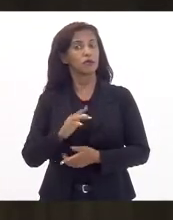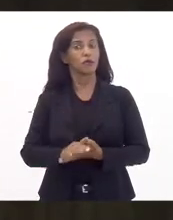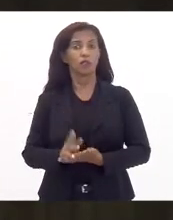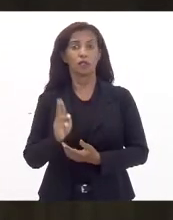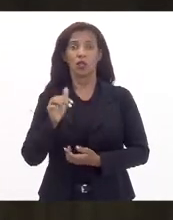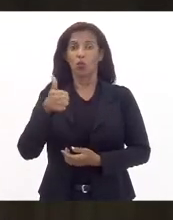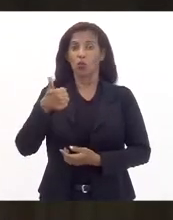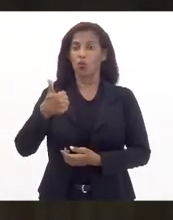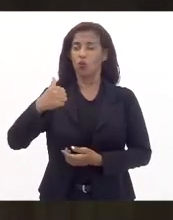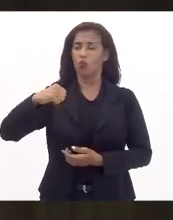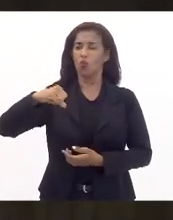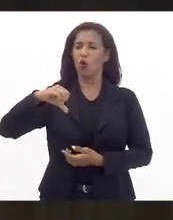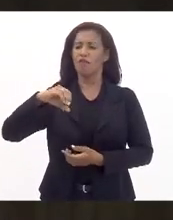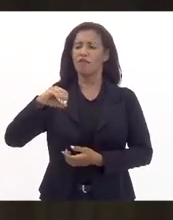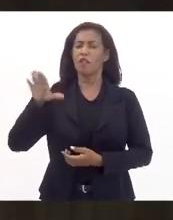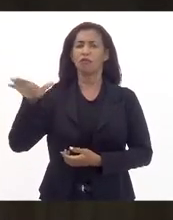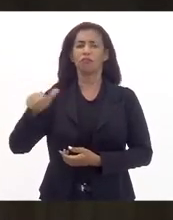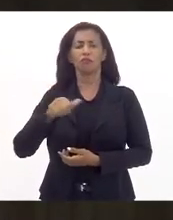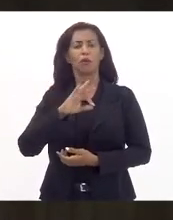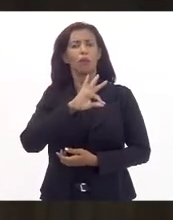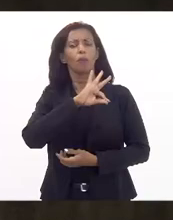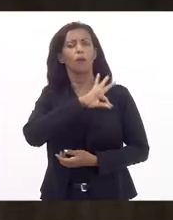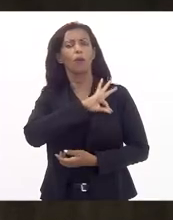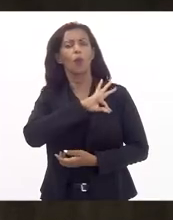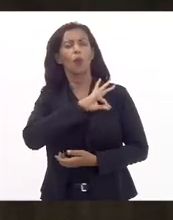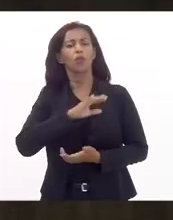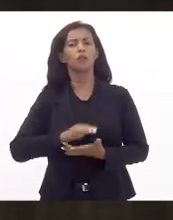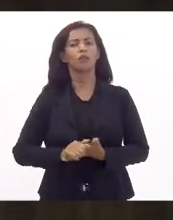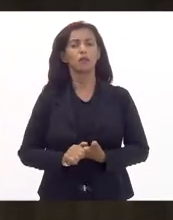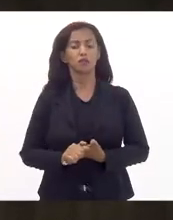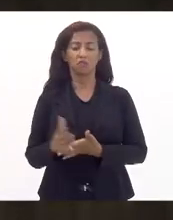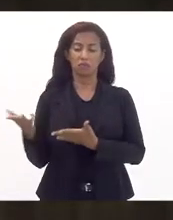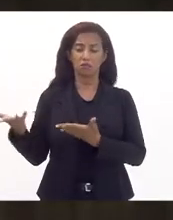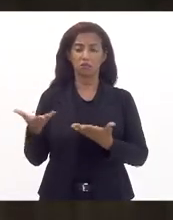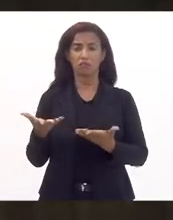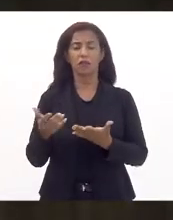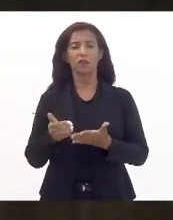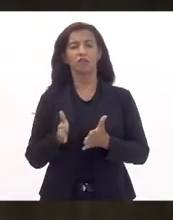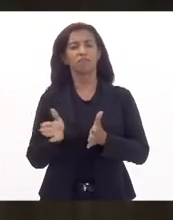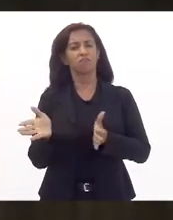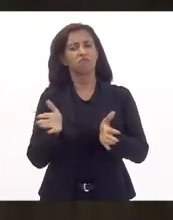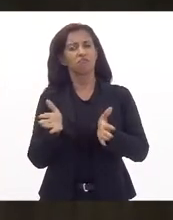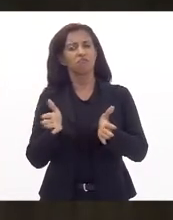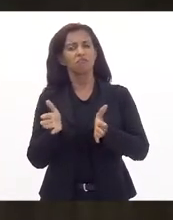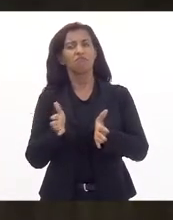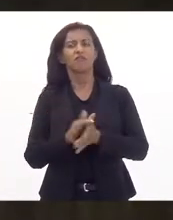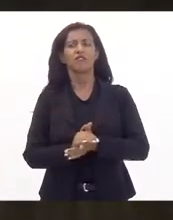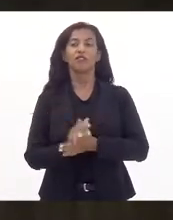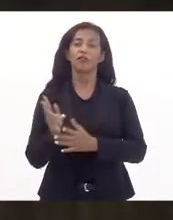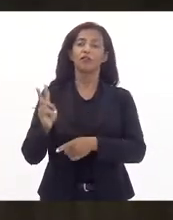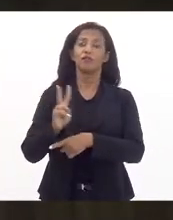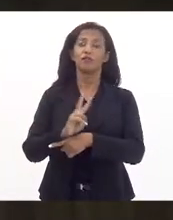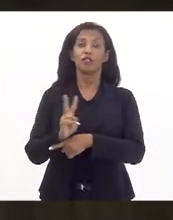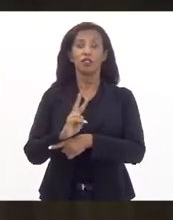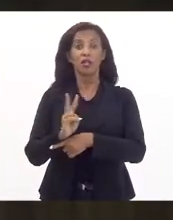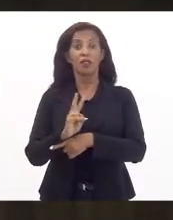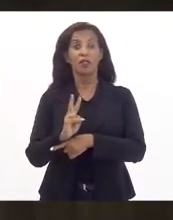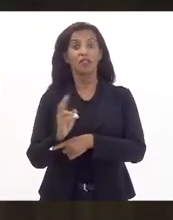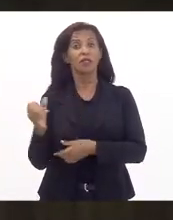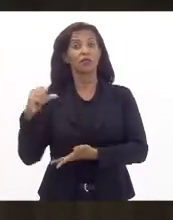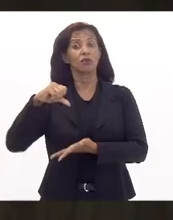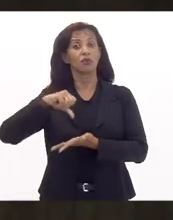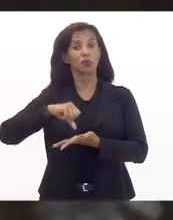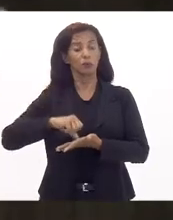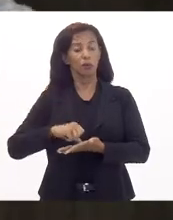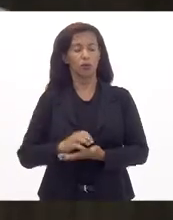os do 190 chamar força policial para nos permitir que usar essa nossa parte a fiscalização delas